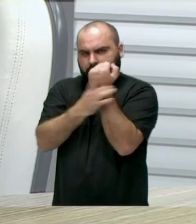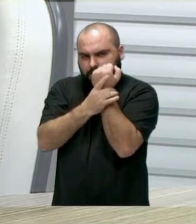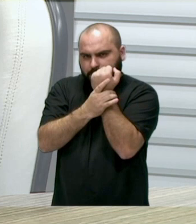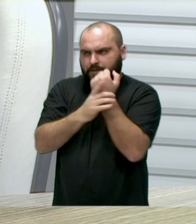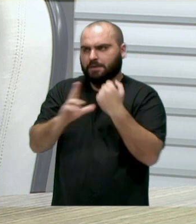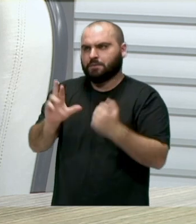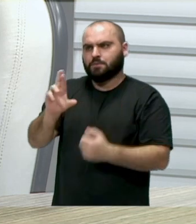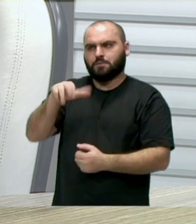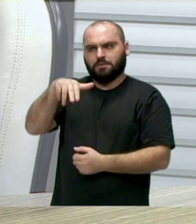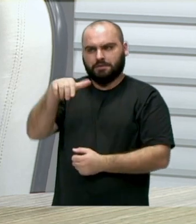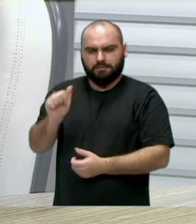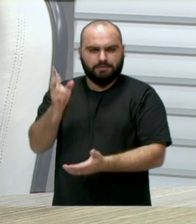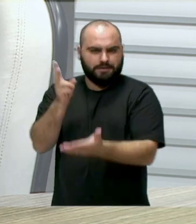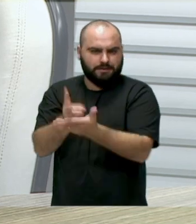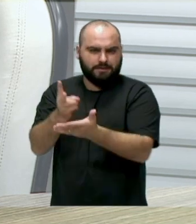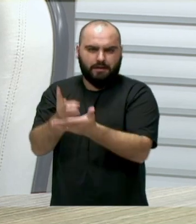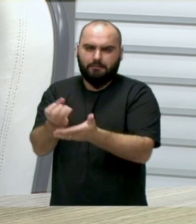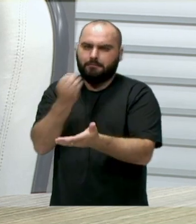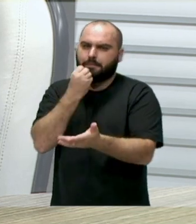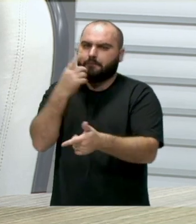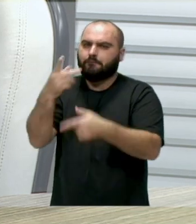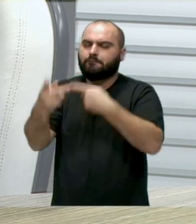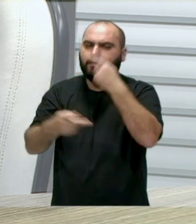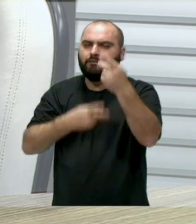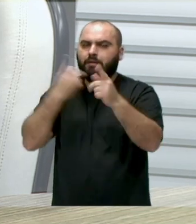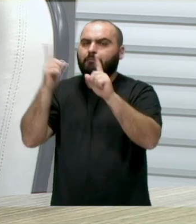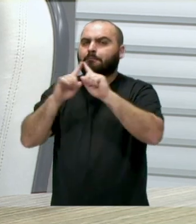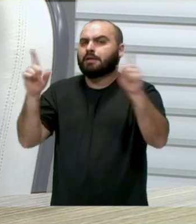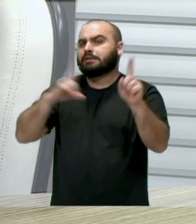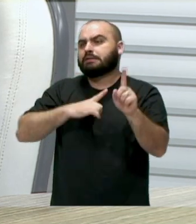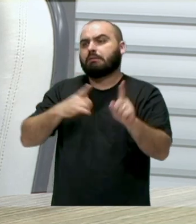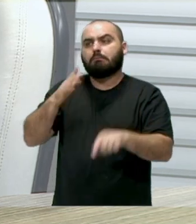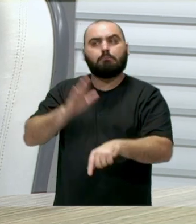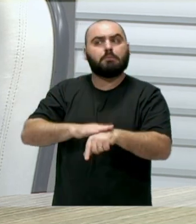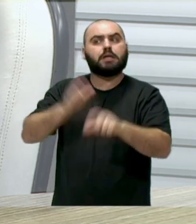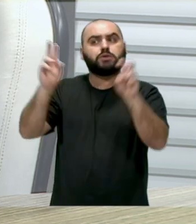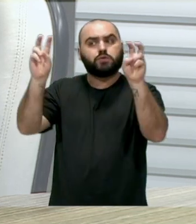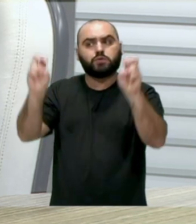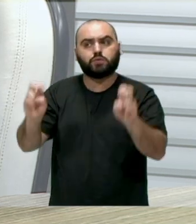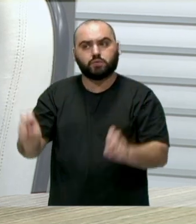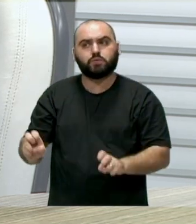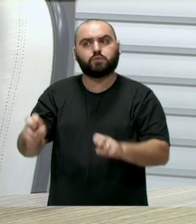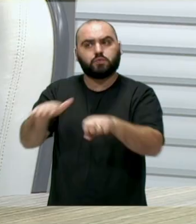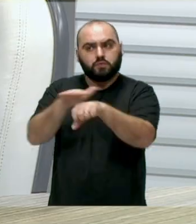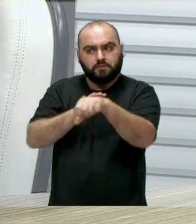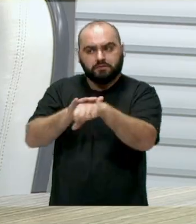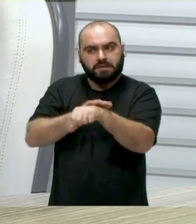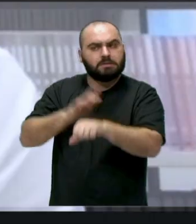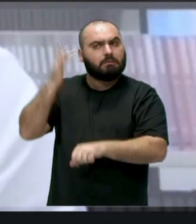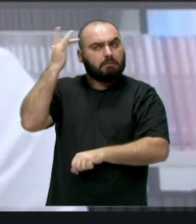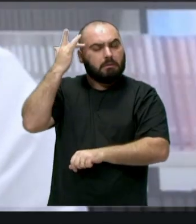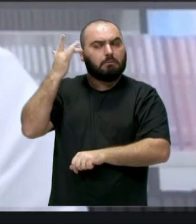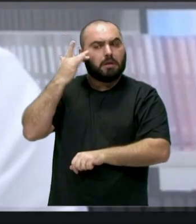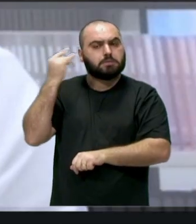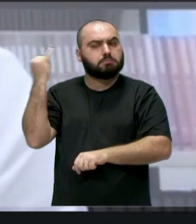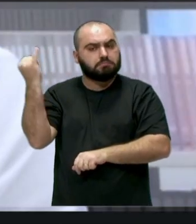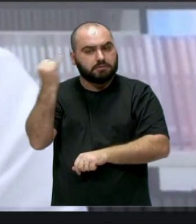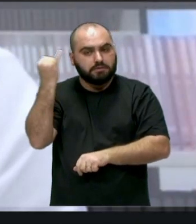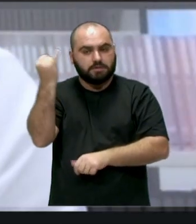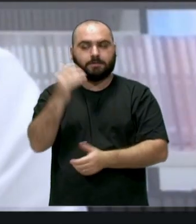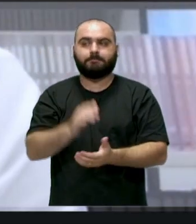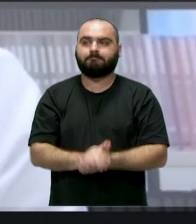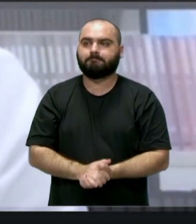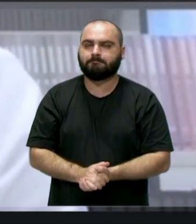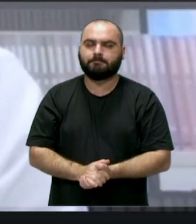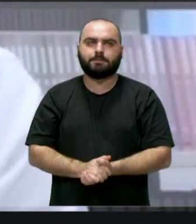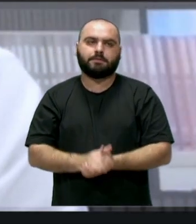é demais falar, mas a gente tem alguns outros tópicos aqui que eu elenquei que eu acho que é importante, algumas outras